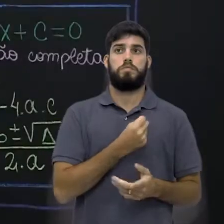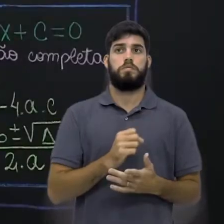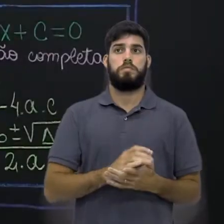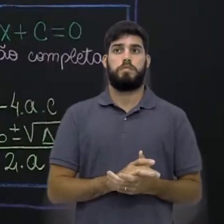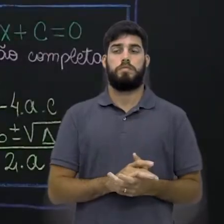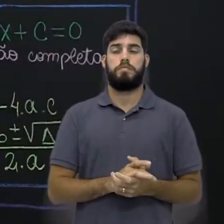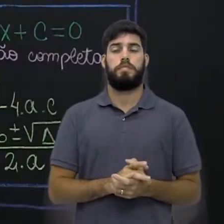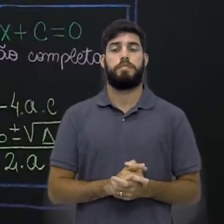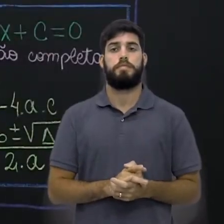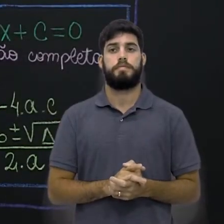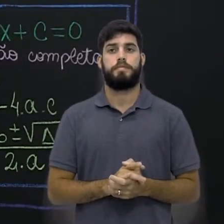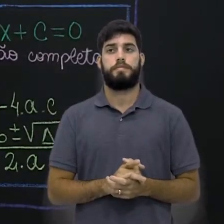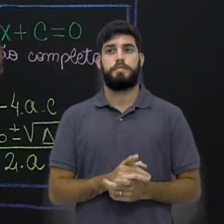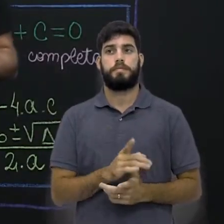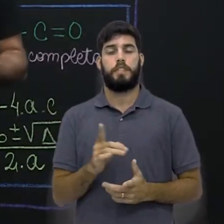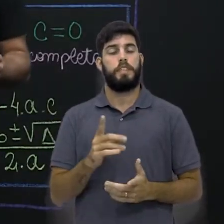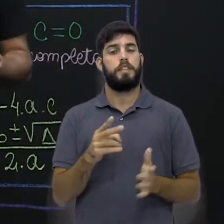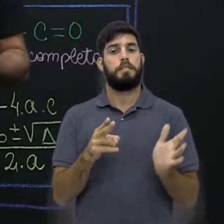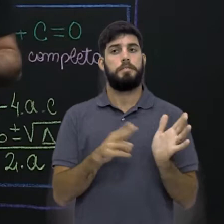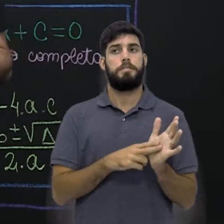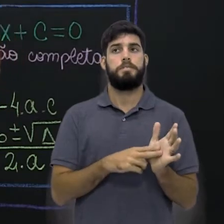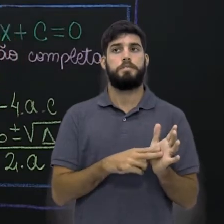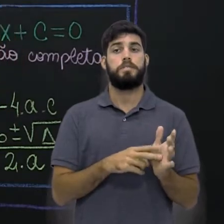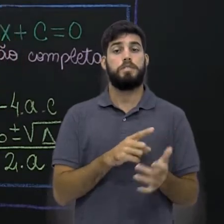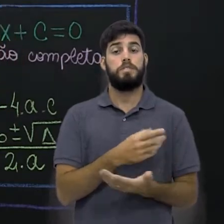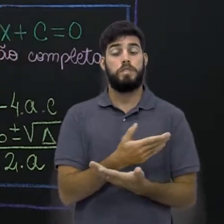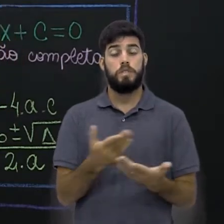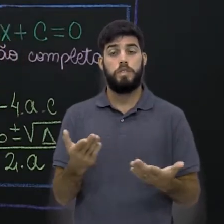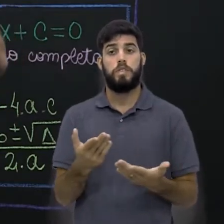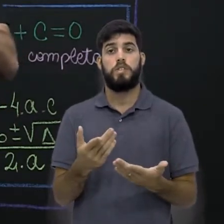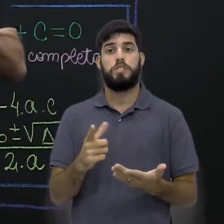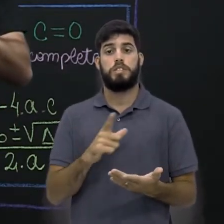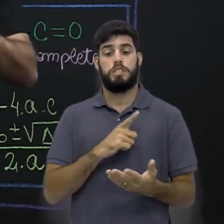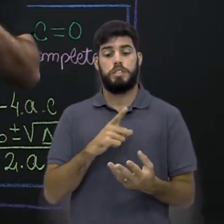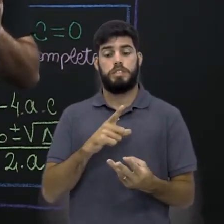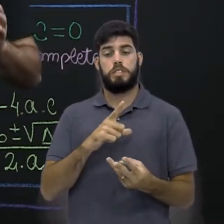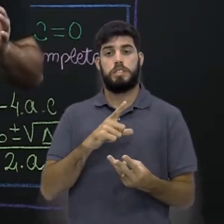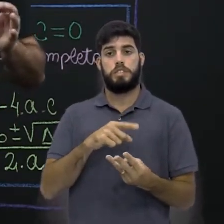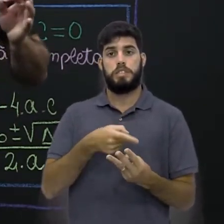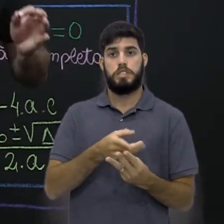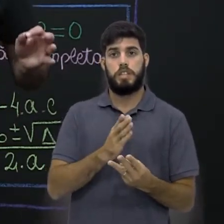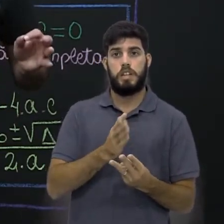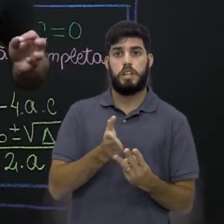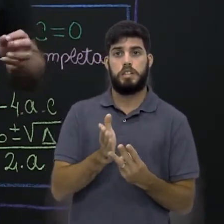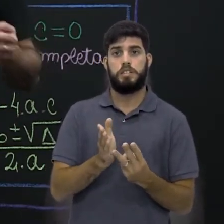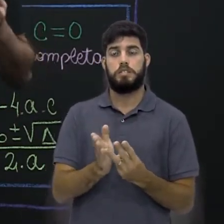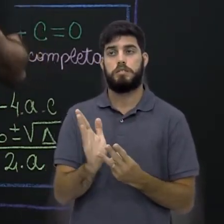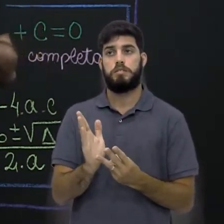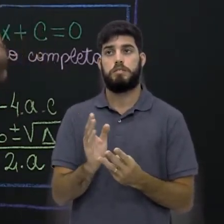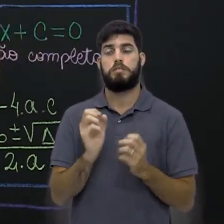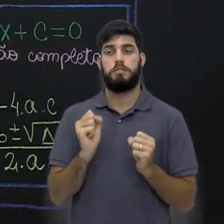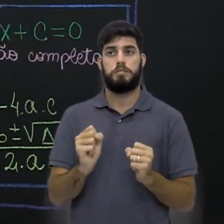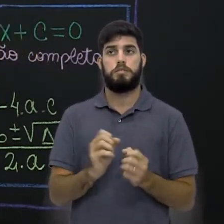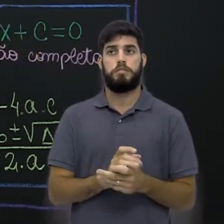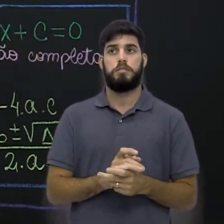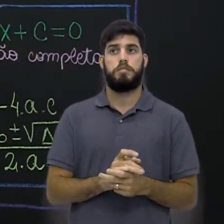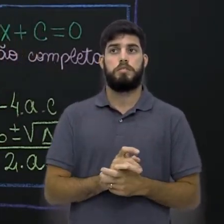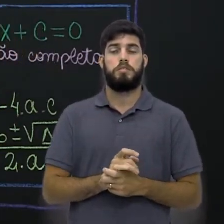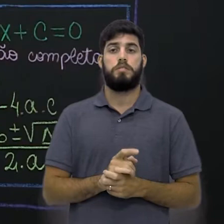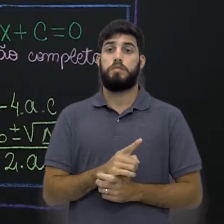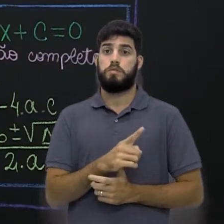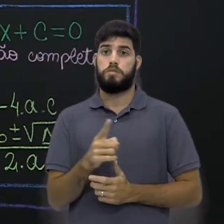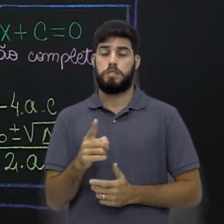que satisfazem essa igualdade, tá? Você tem três possibilidades na equação de segundo grau, que são: